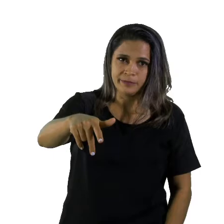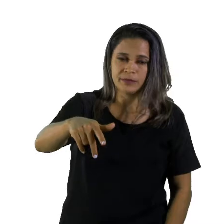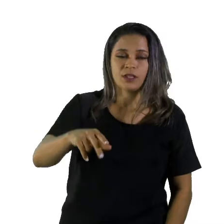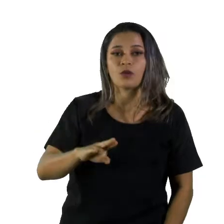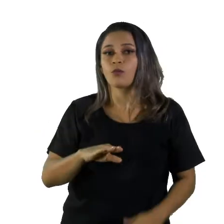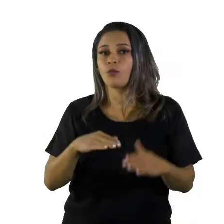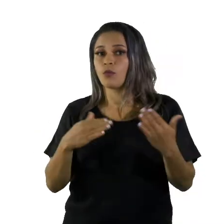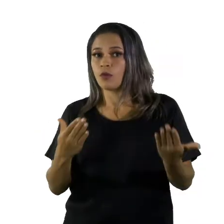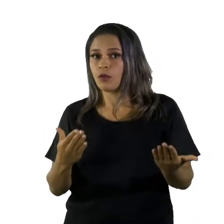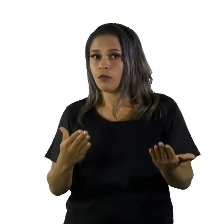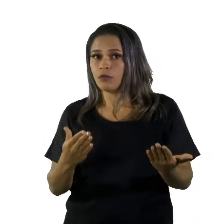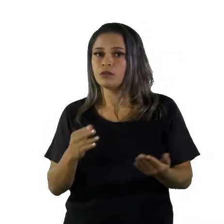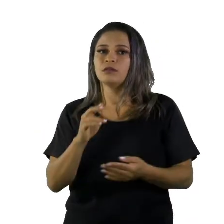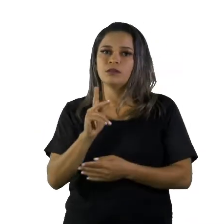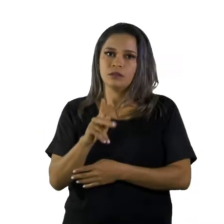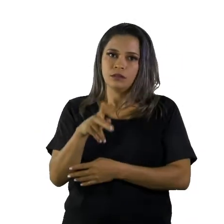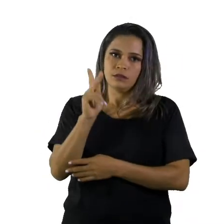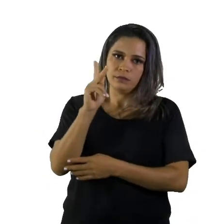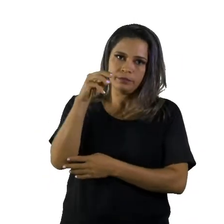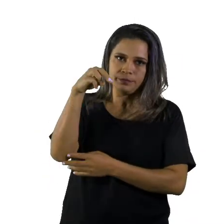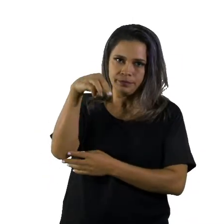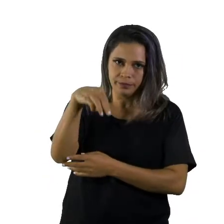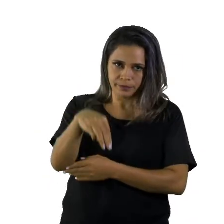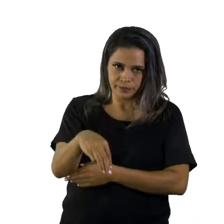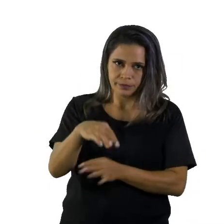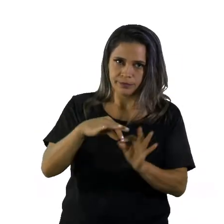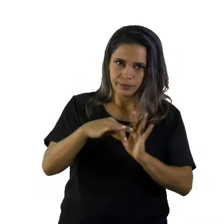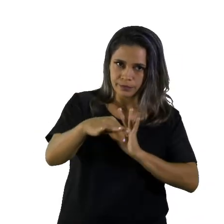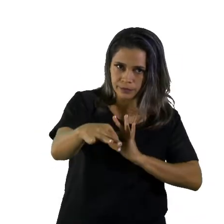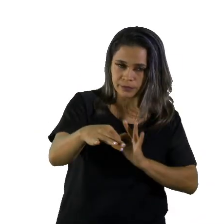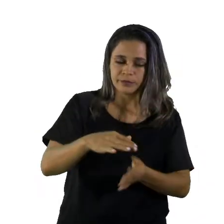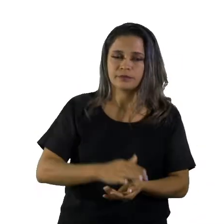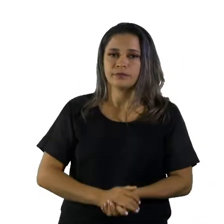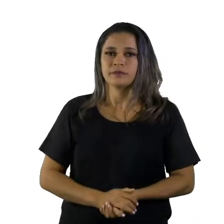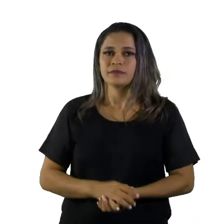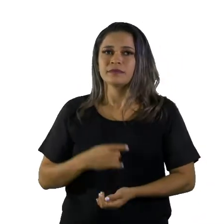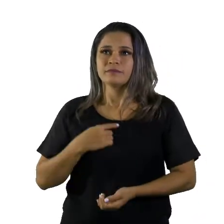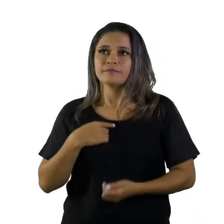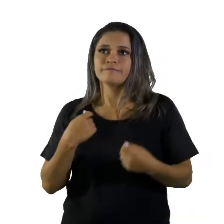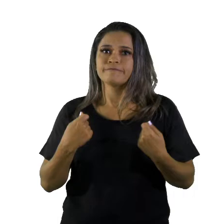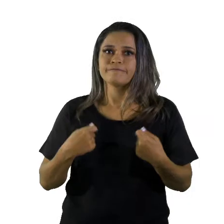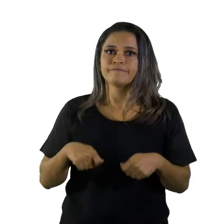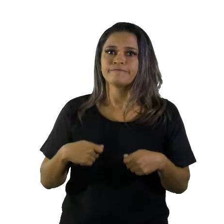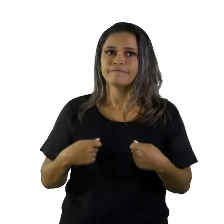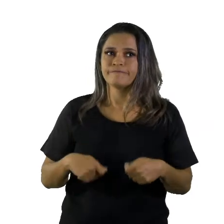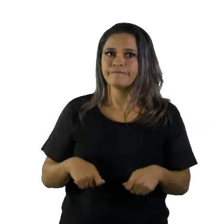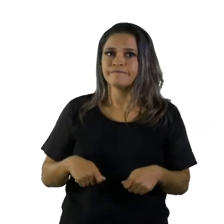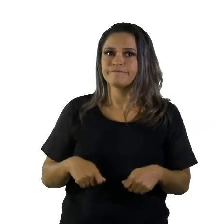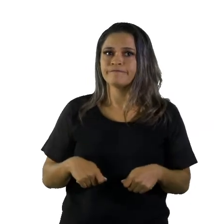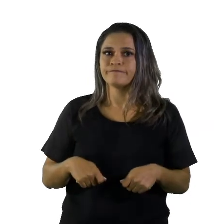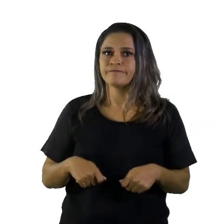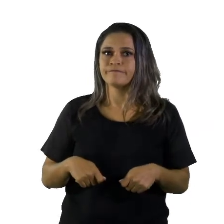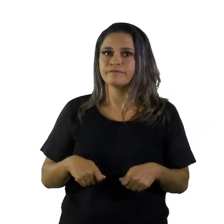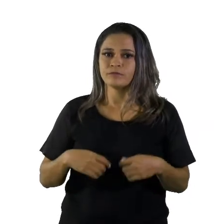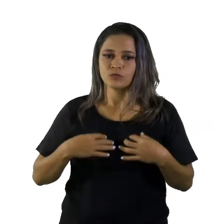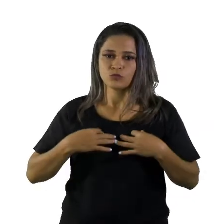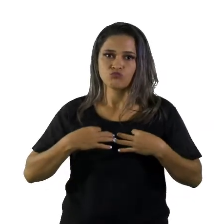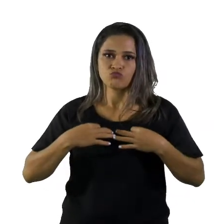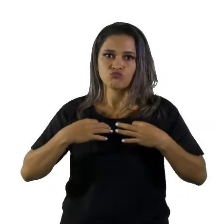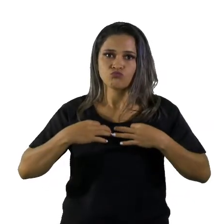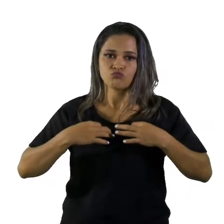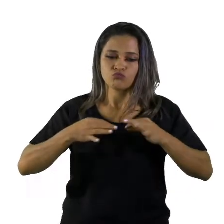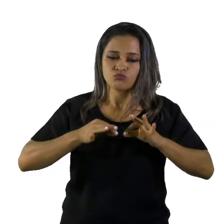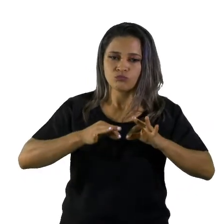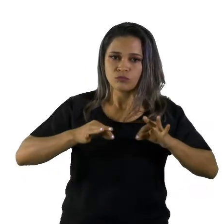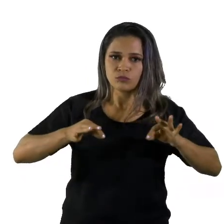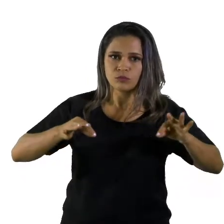é quilômetro que eu vou usar para medir uma estrada. E se eu preciso de medir um tecido, o que